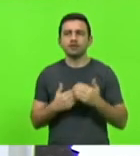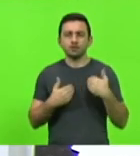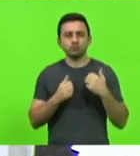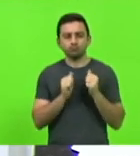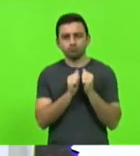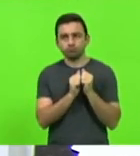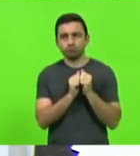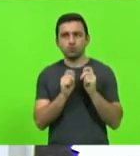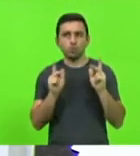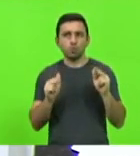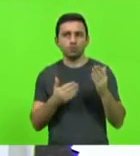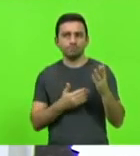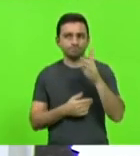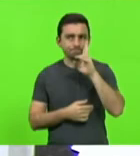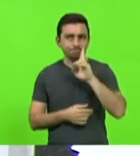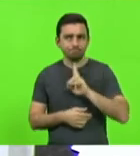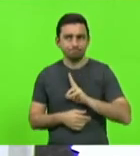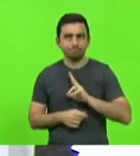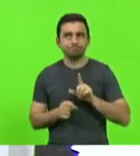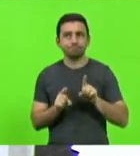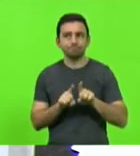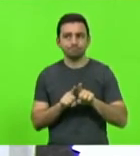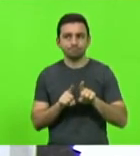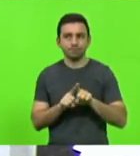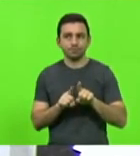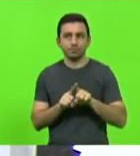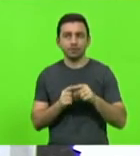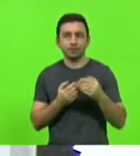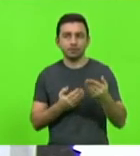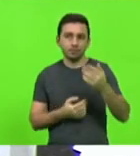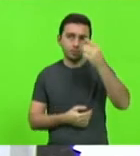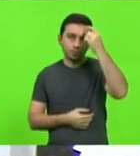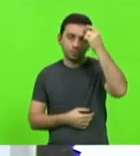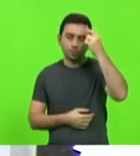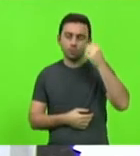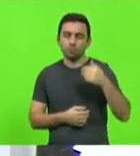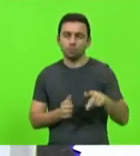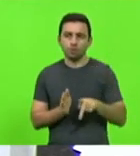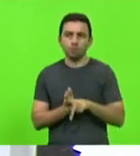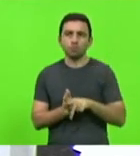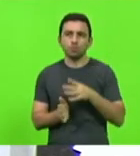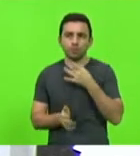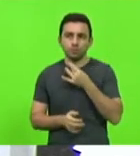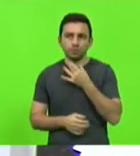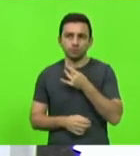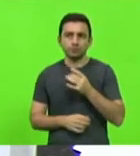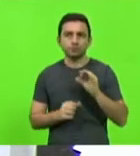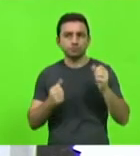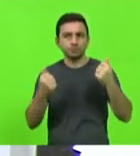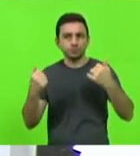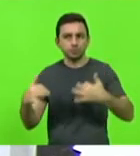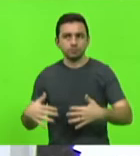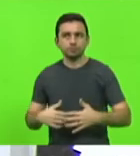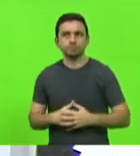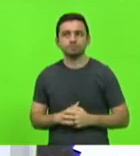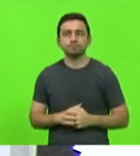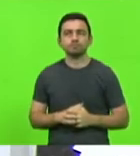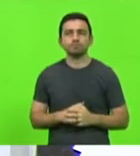Ivanates, deputado Cobalcini têm trazido. De fato, deputado Cobalcini, nós